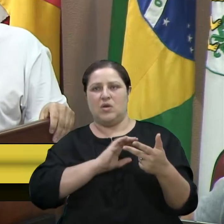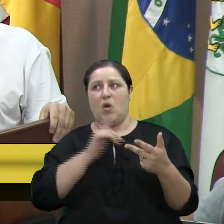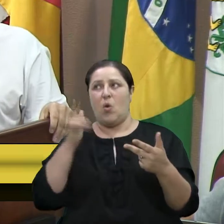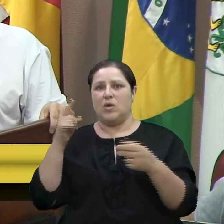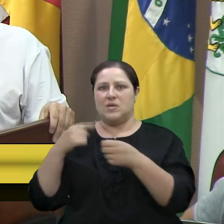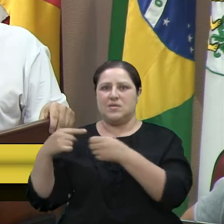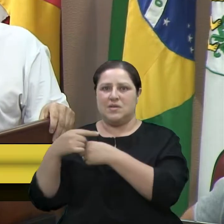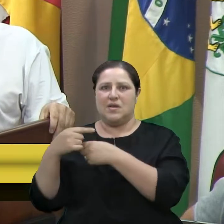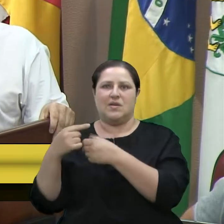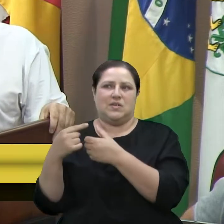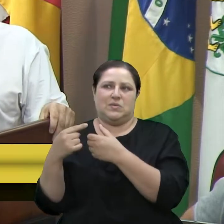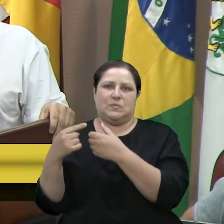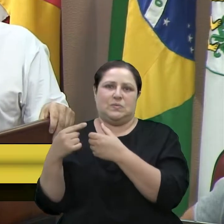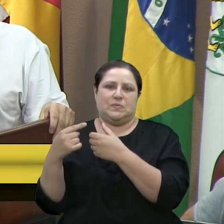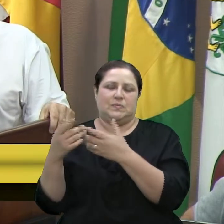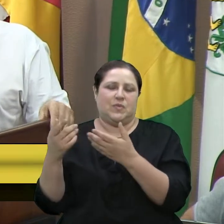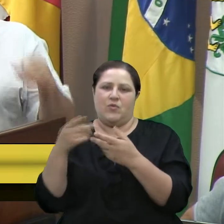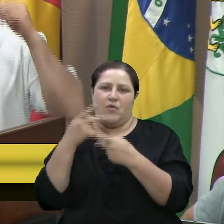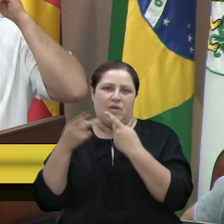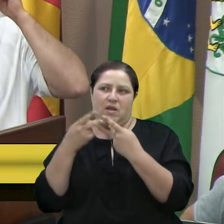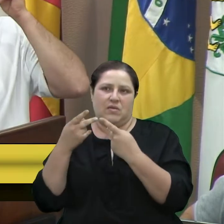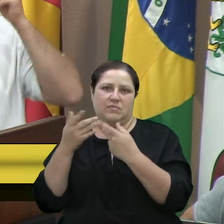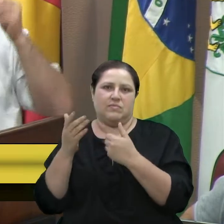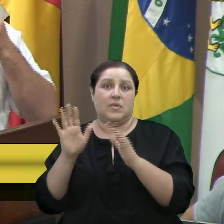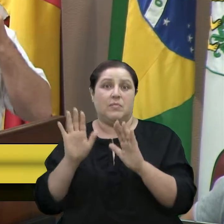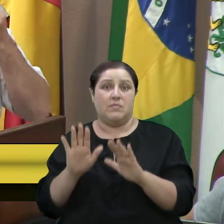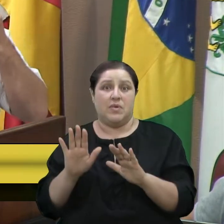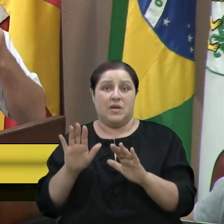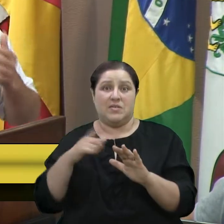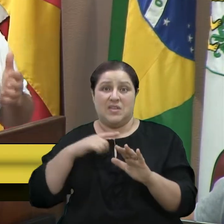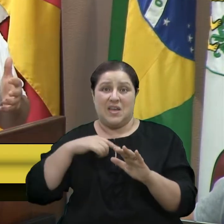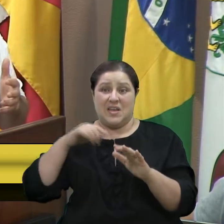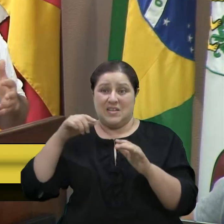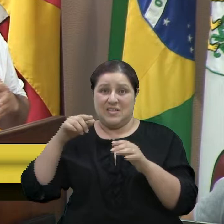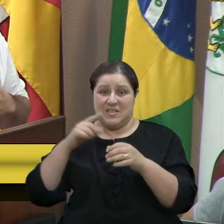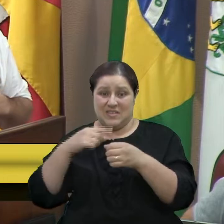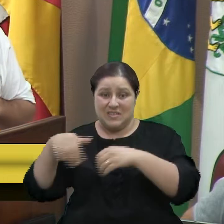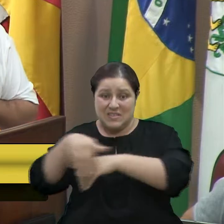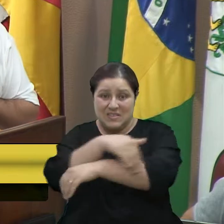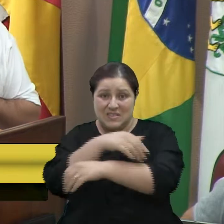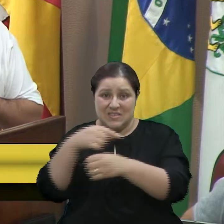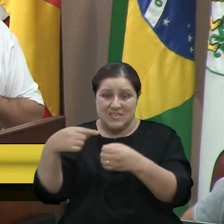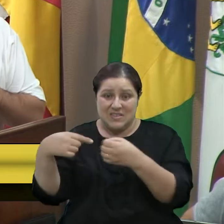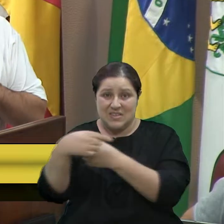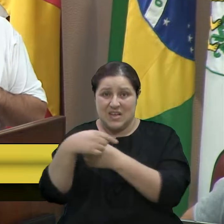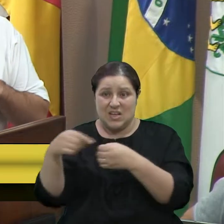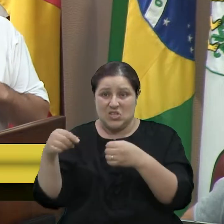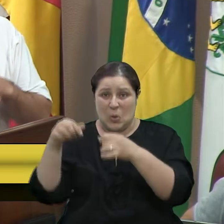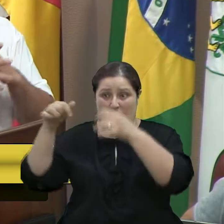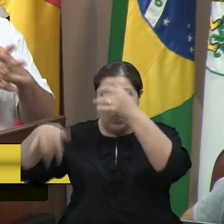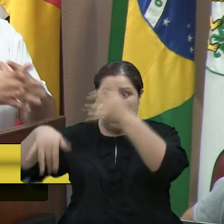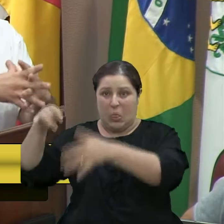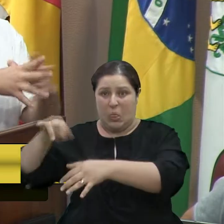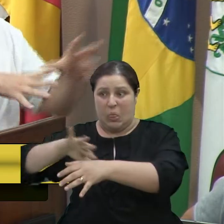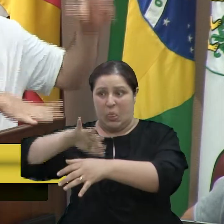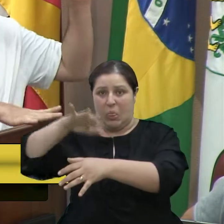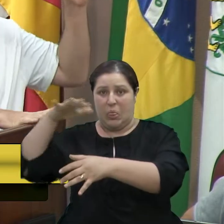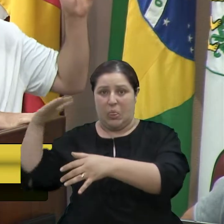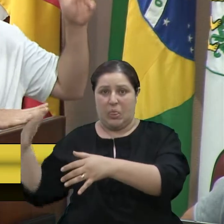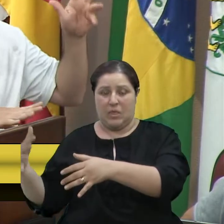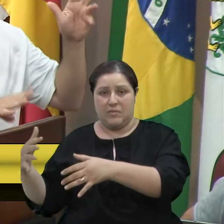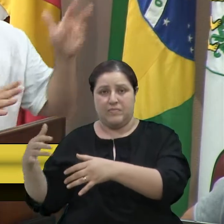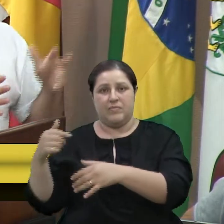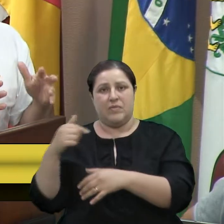municípios, né? Que tem lixões a céu abertos. Então, eu faço esse debate como